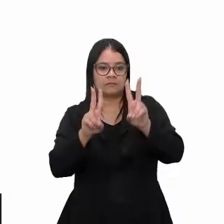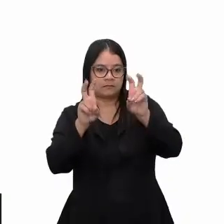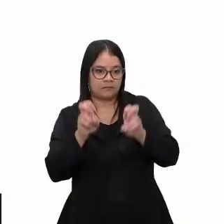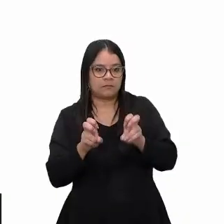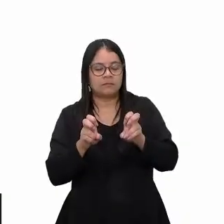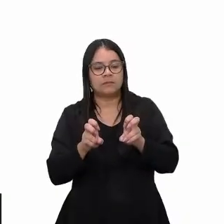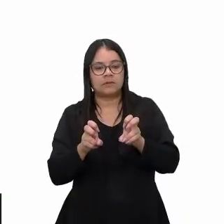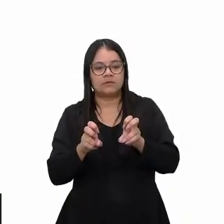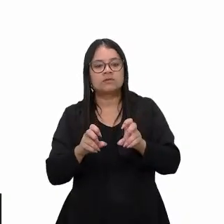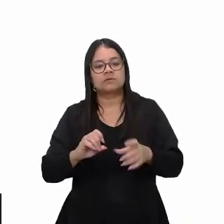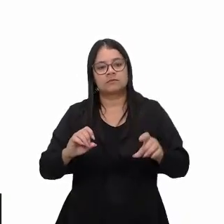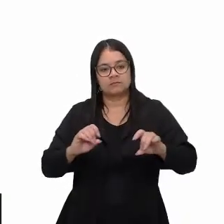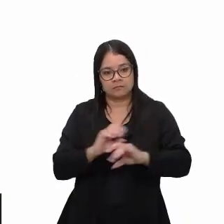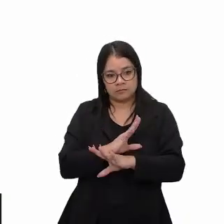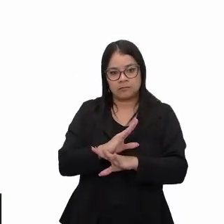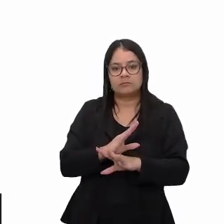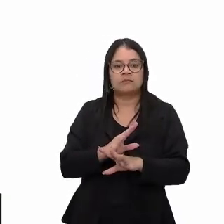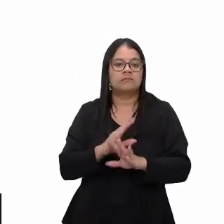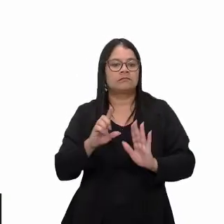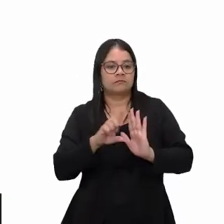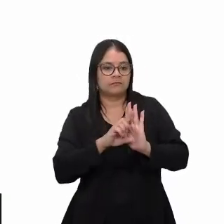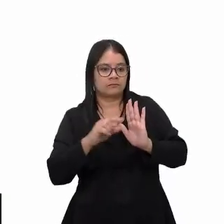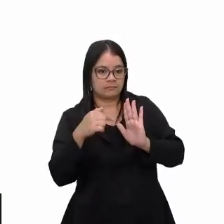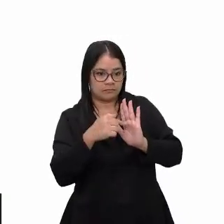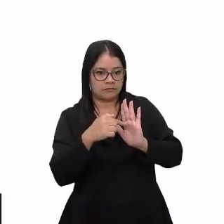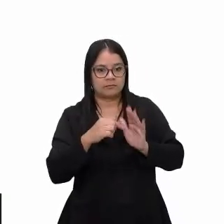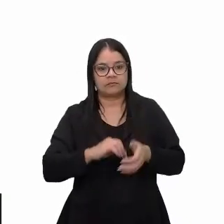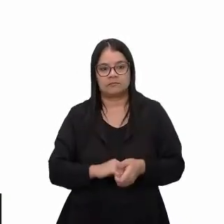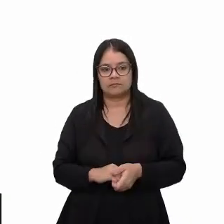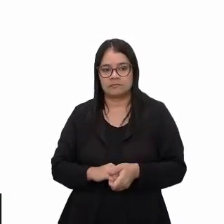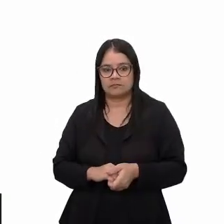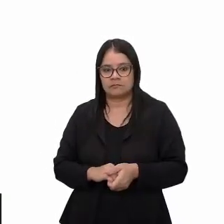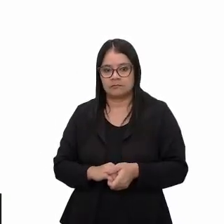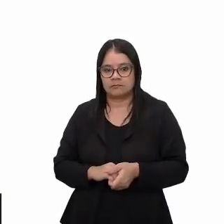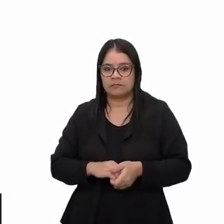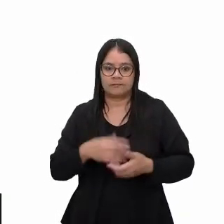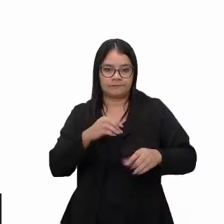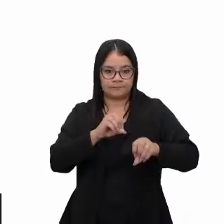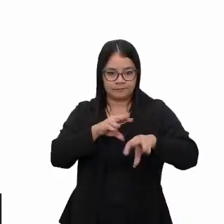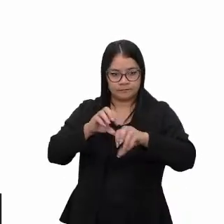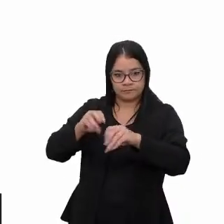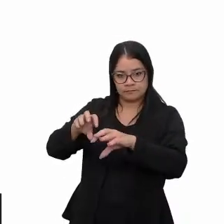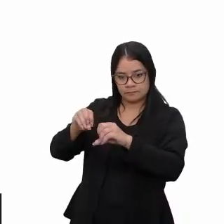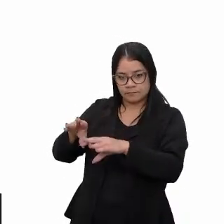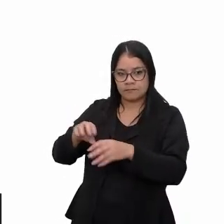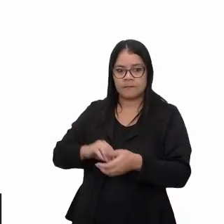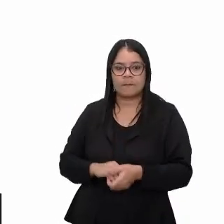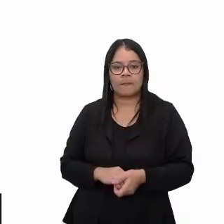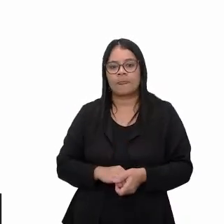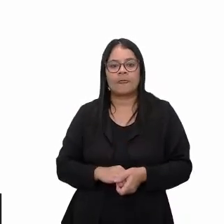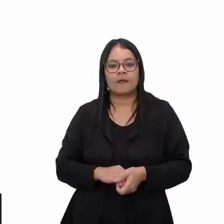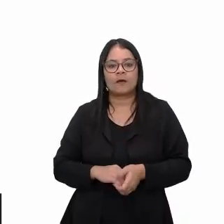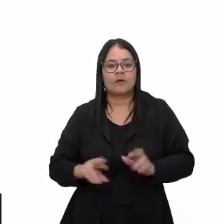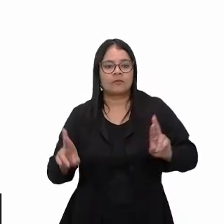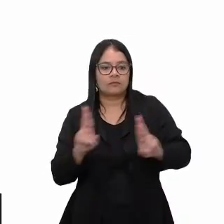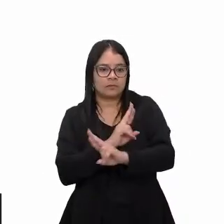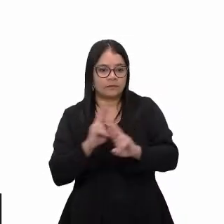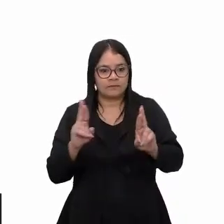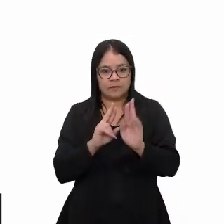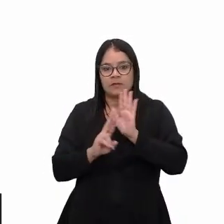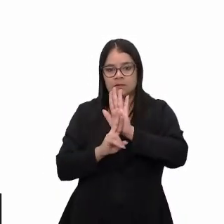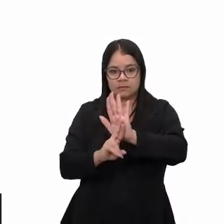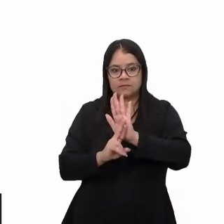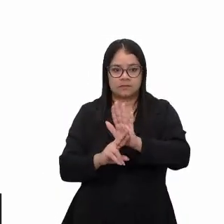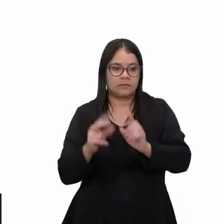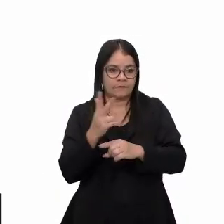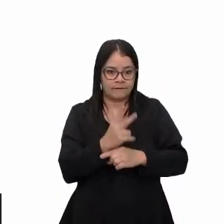previstas dessa edição. Então, vão ser 9 diálogos formativos, com referências e vídeos complementares